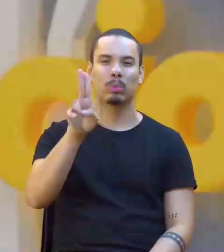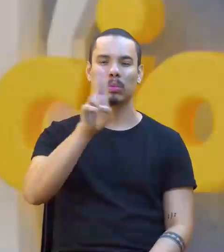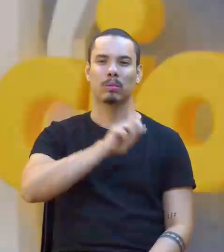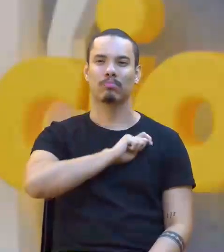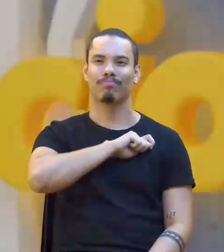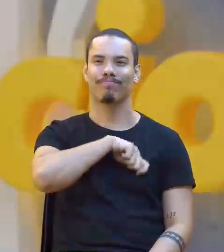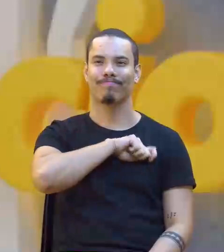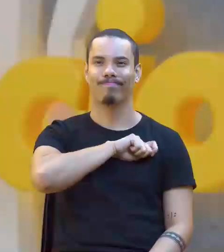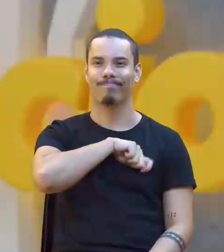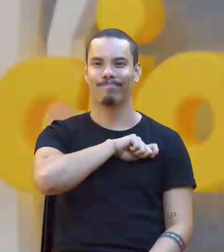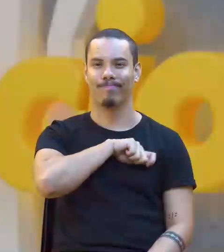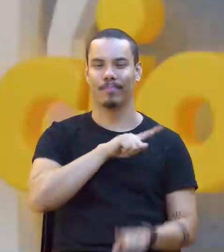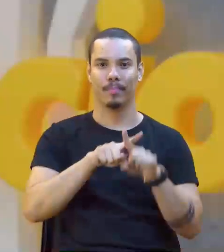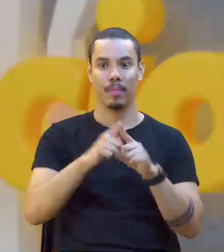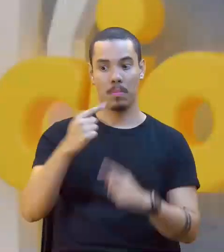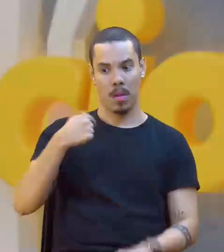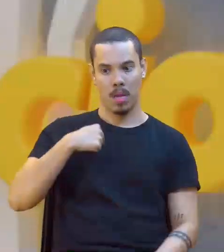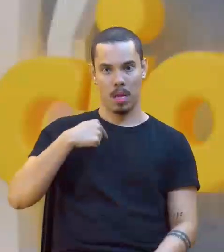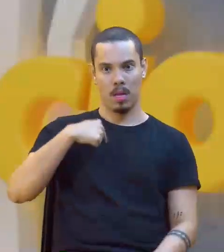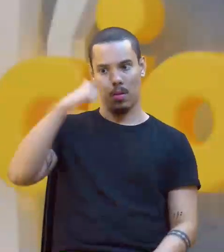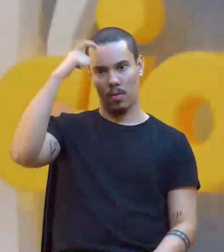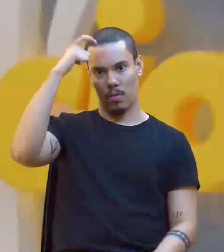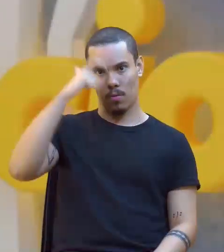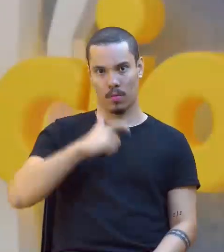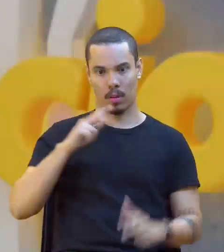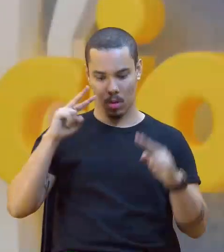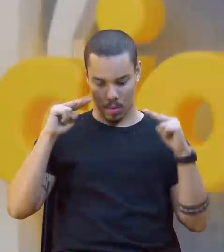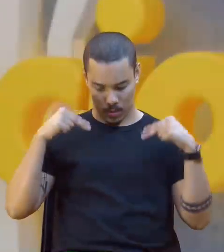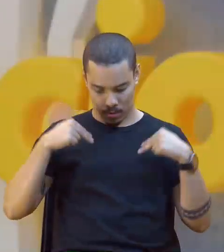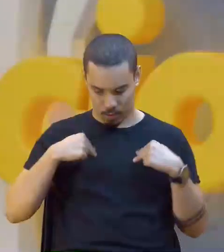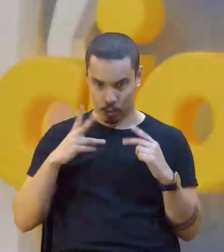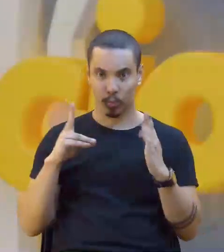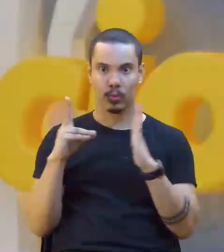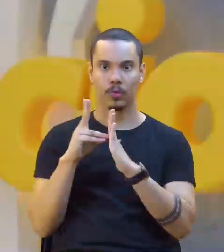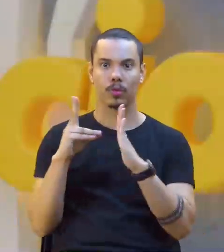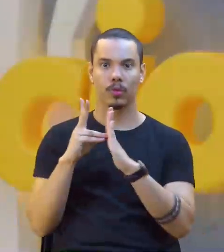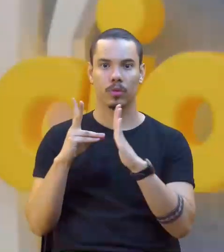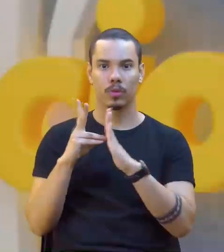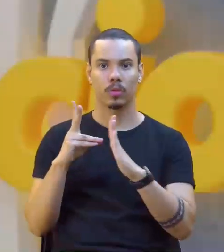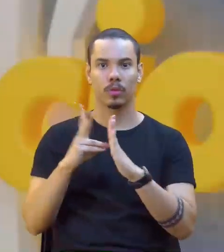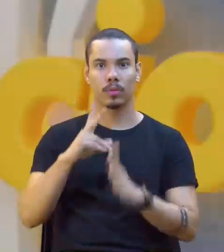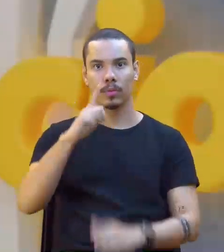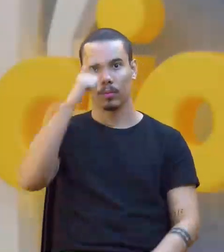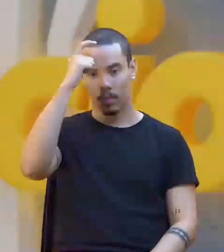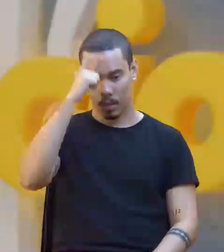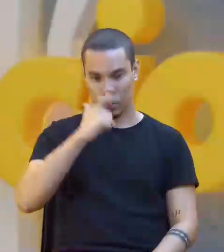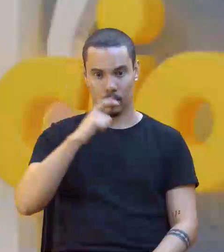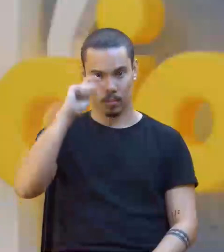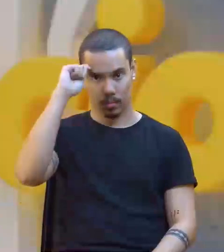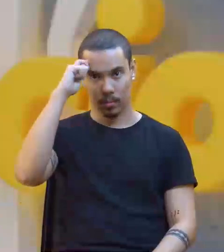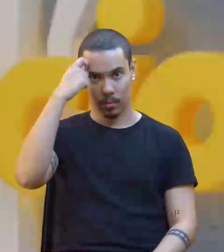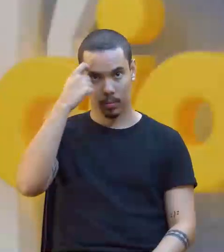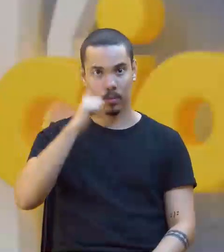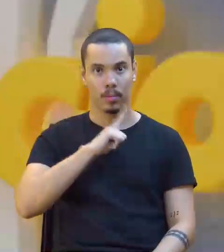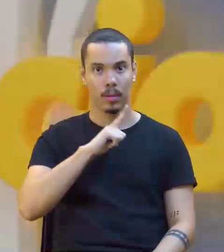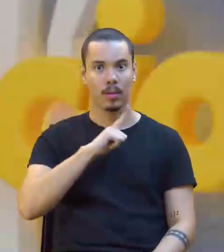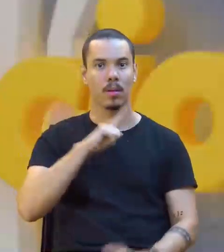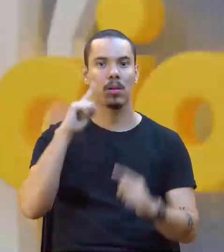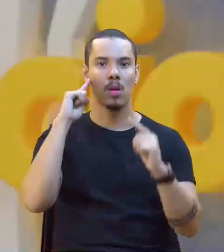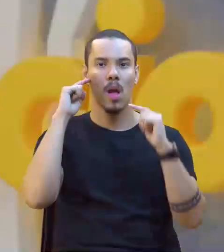Mas eu, por exemplo, quando eu falo para vocês que eu me enxergo indígena, que eu me enxergo negra, que eu tenho os cabelos,